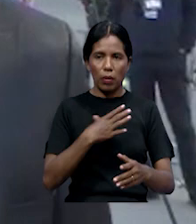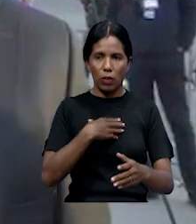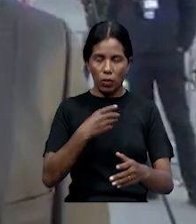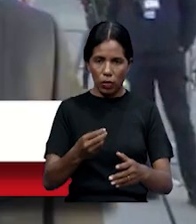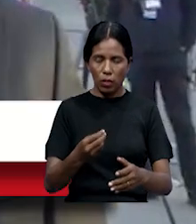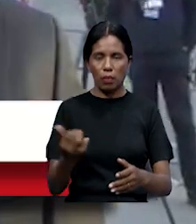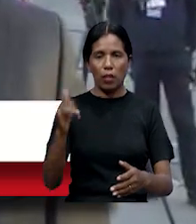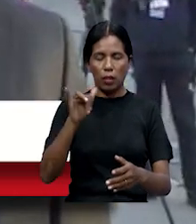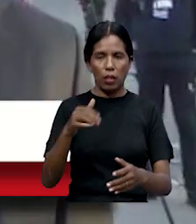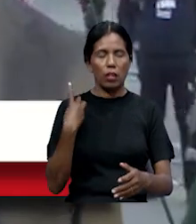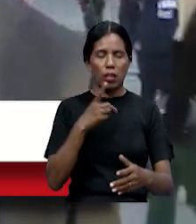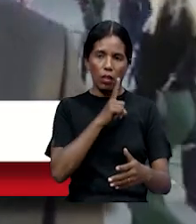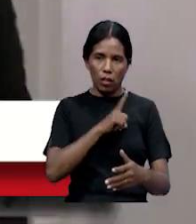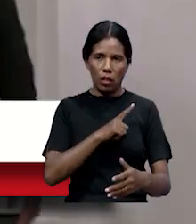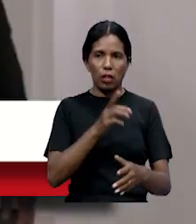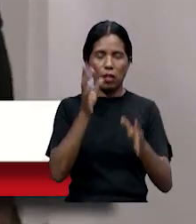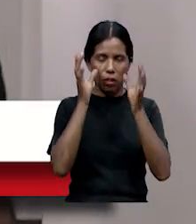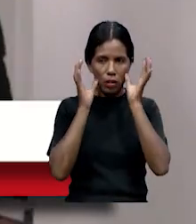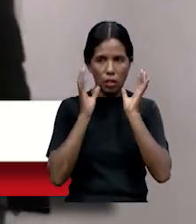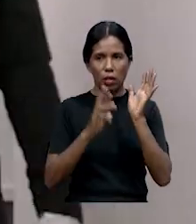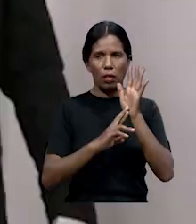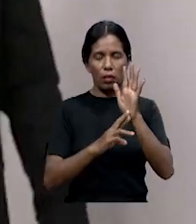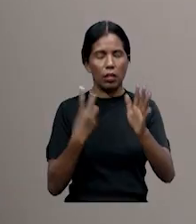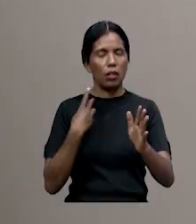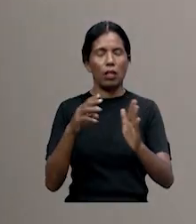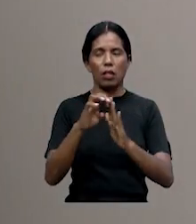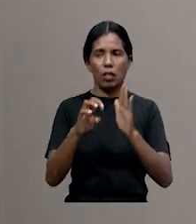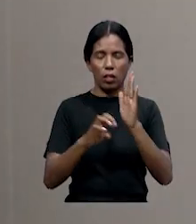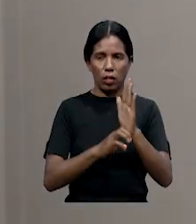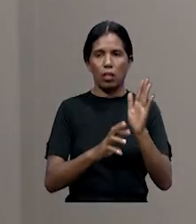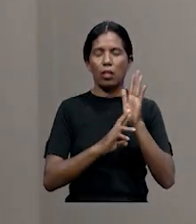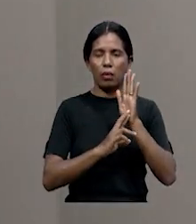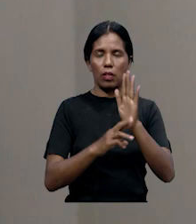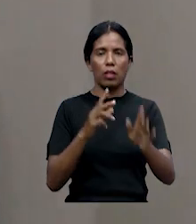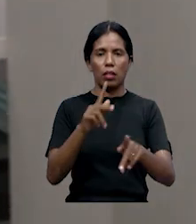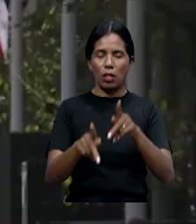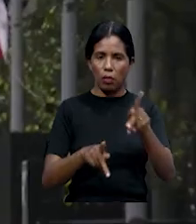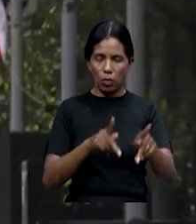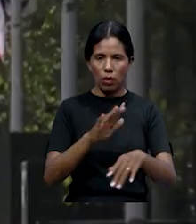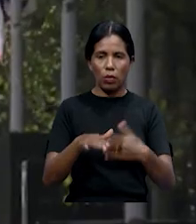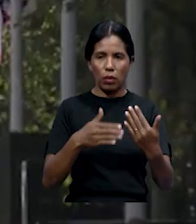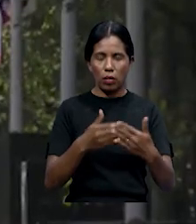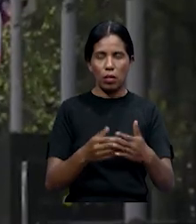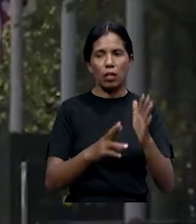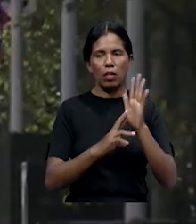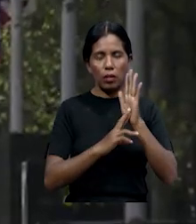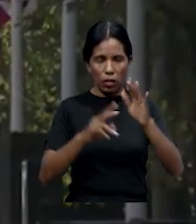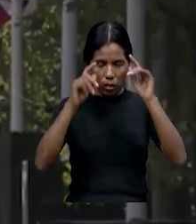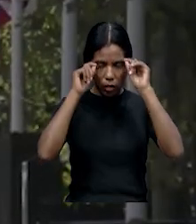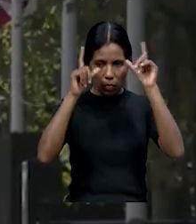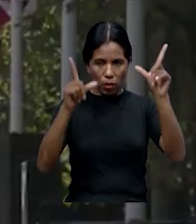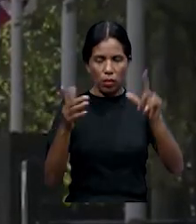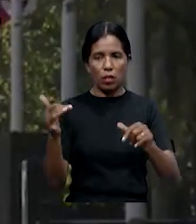tenia laran tristeza representa e tenia estado representa e tenia povo e liu e te representa Timor Leste